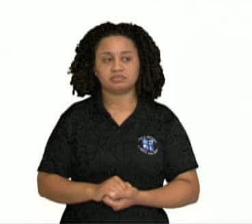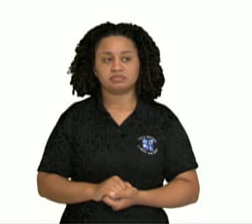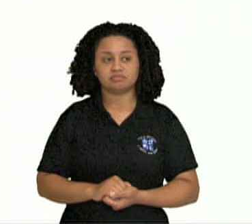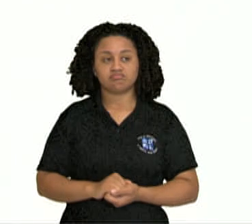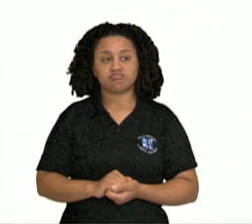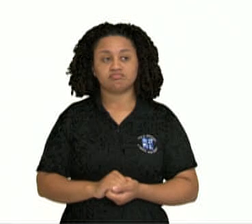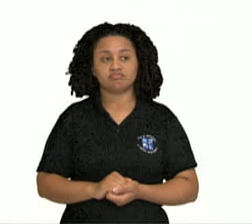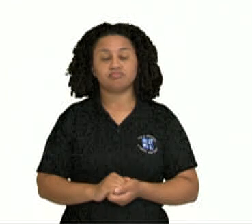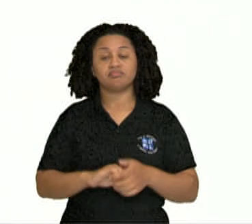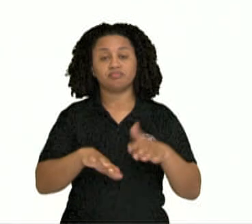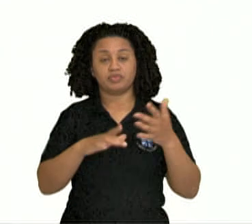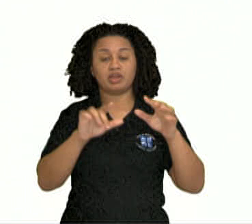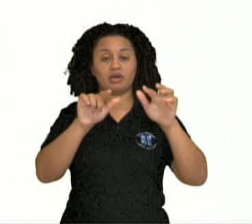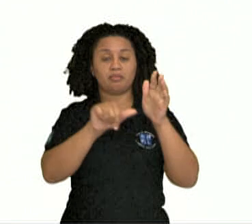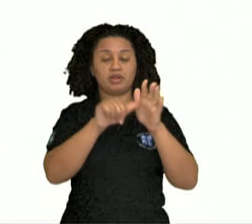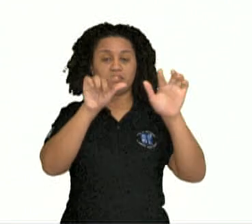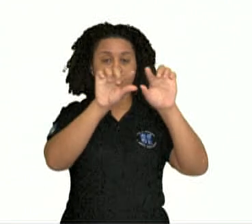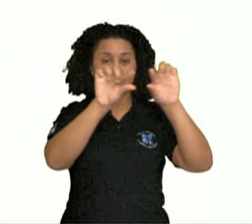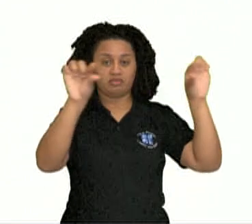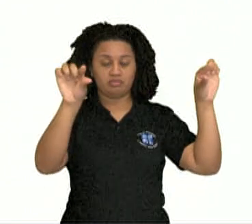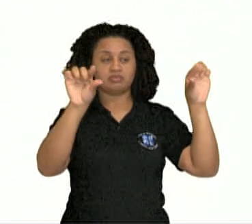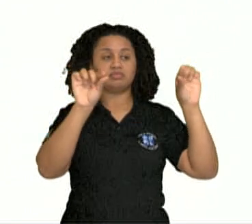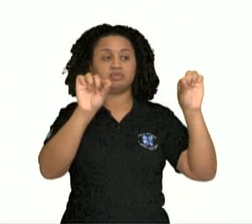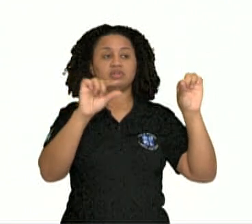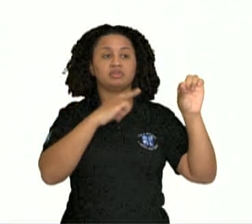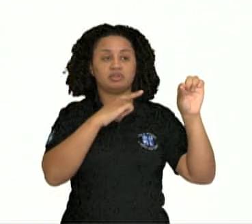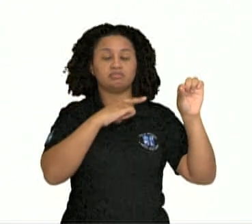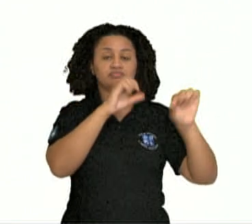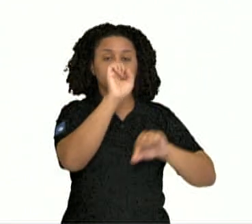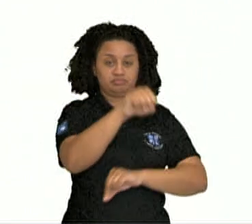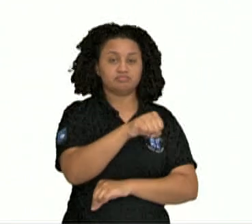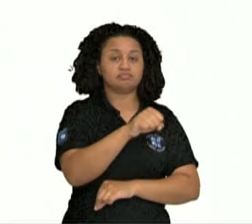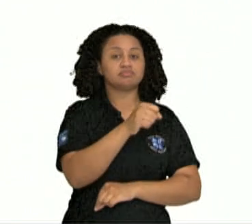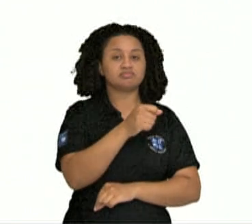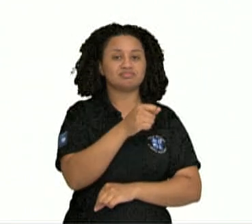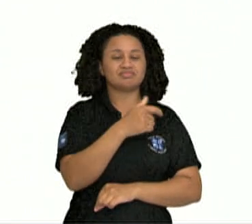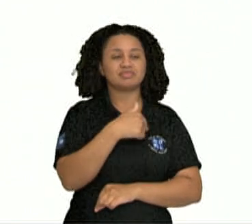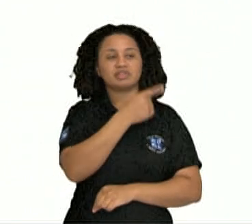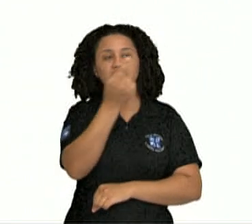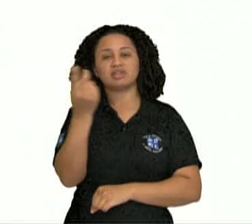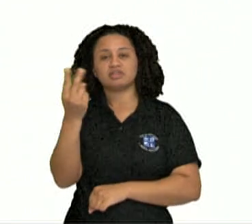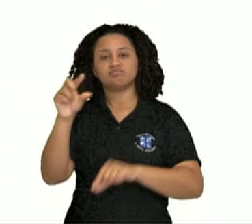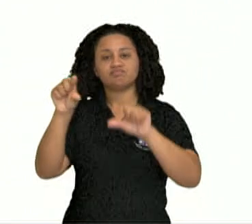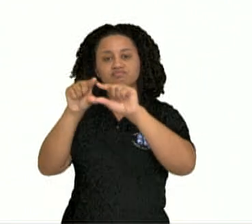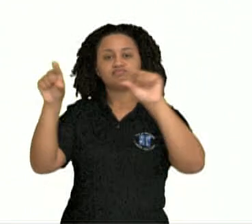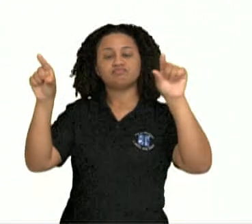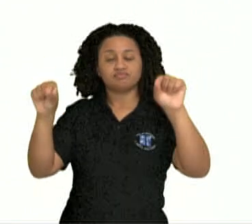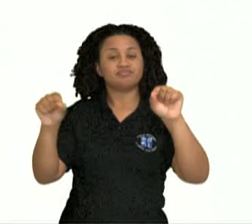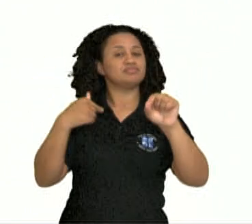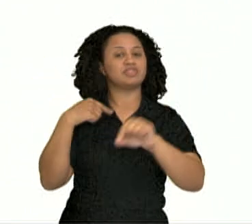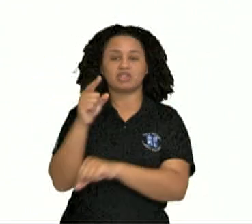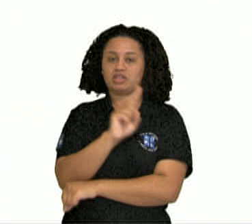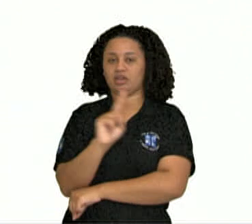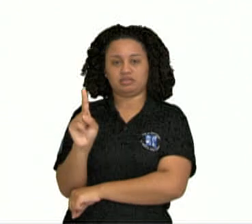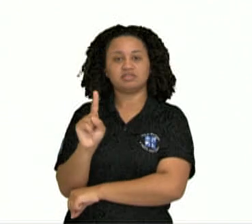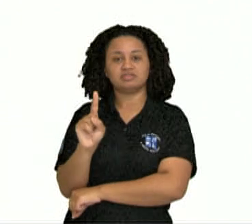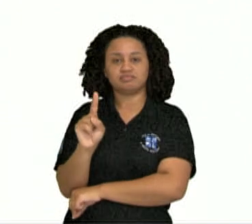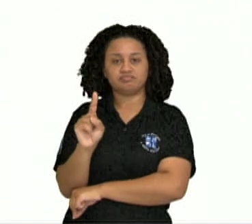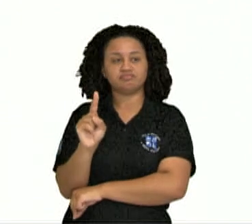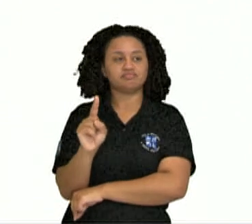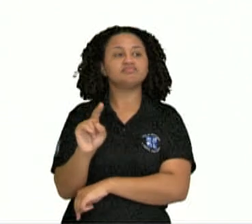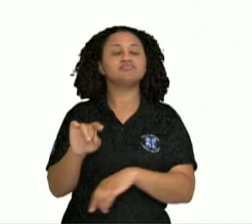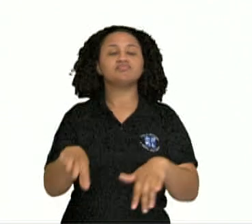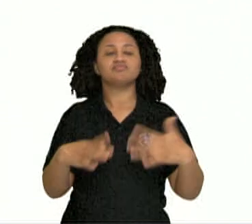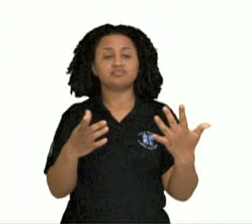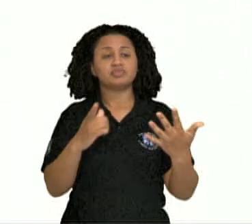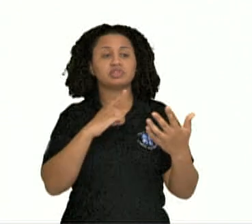Então aí, na primeira frase, a gente tem a afirmação. Na segunda, uma negação. E aí